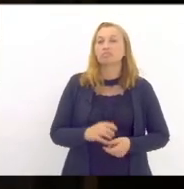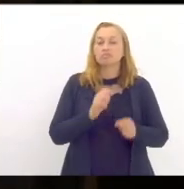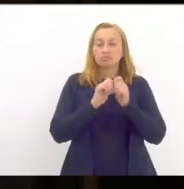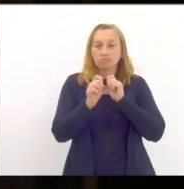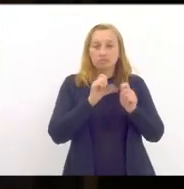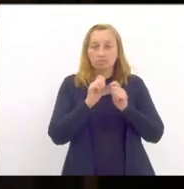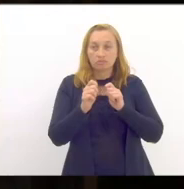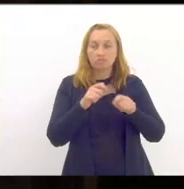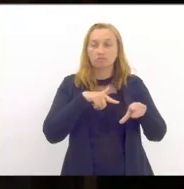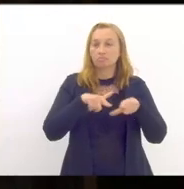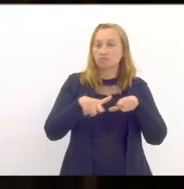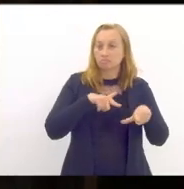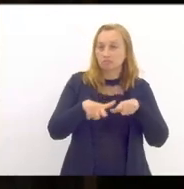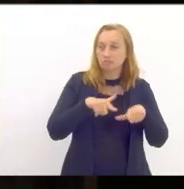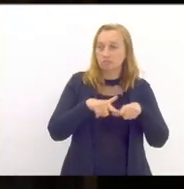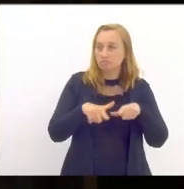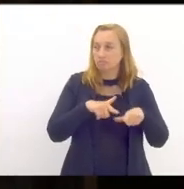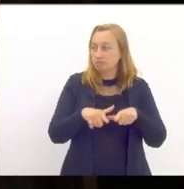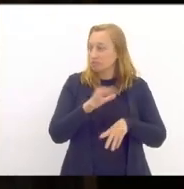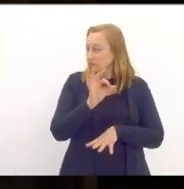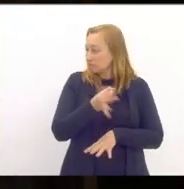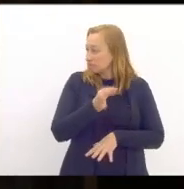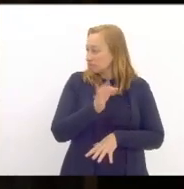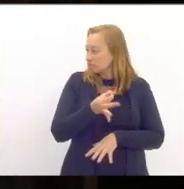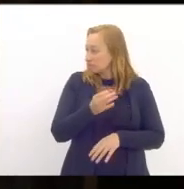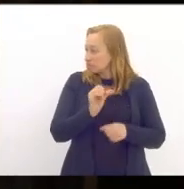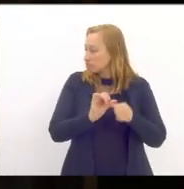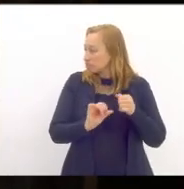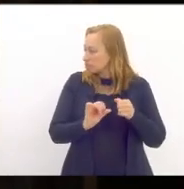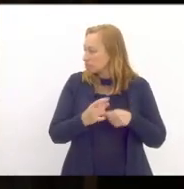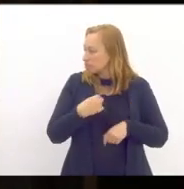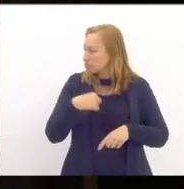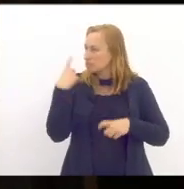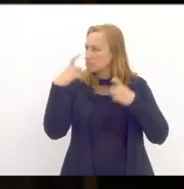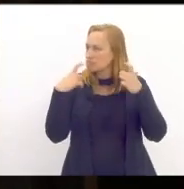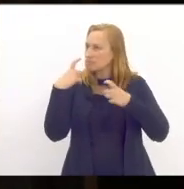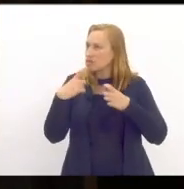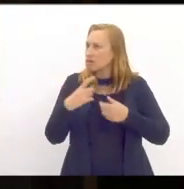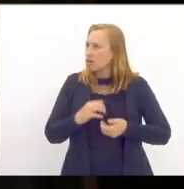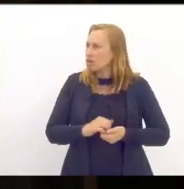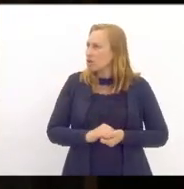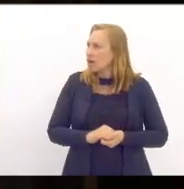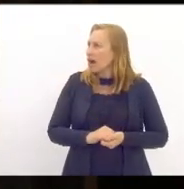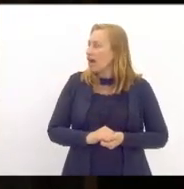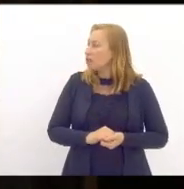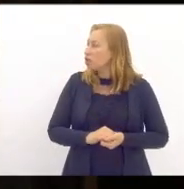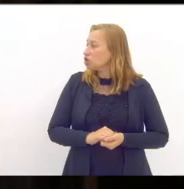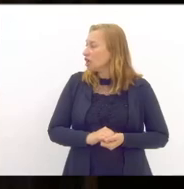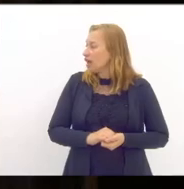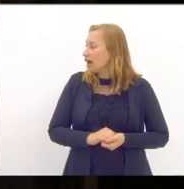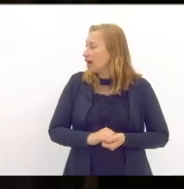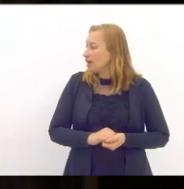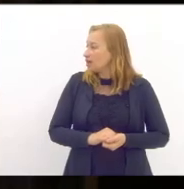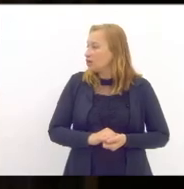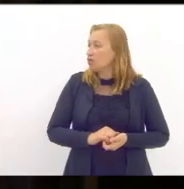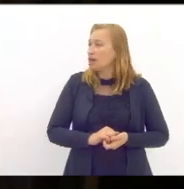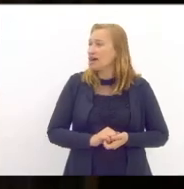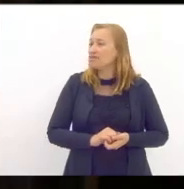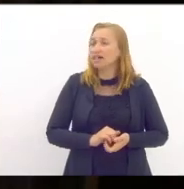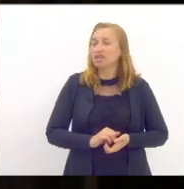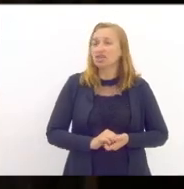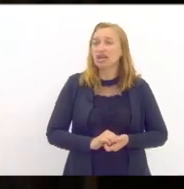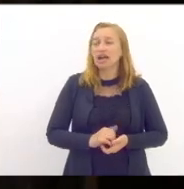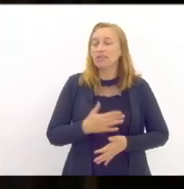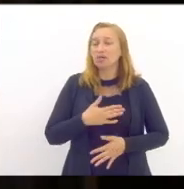que eles fazem, do trabalho correto que eles fazem, às vezes eu me preocupo, uma vez eu falei, eu acho que foi para o Pedro, para o Eric, falei assim, vocês não